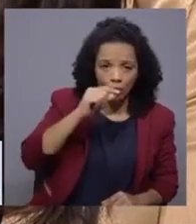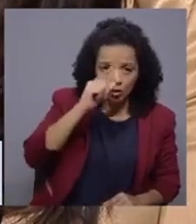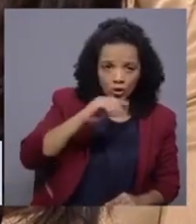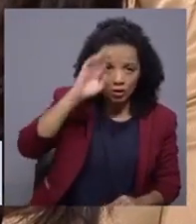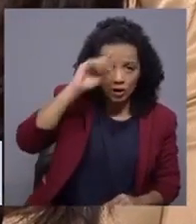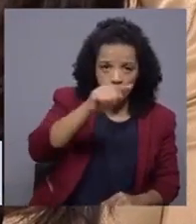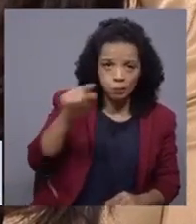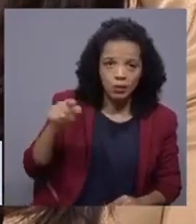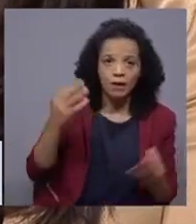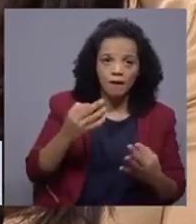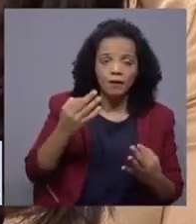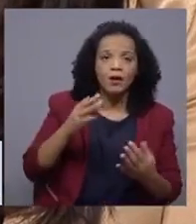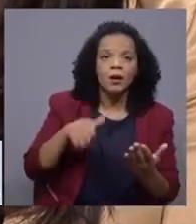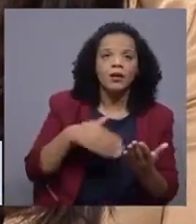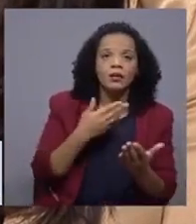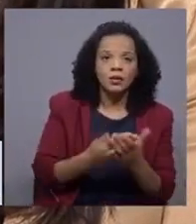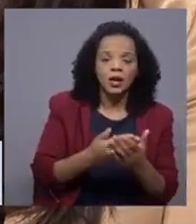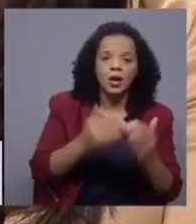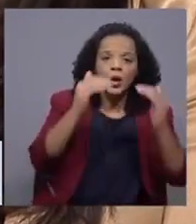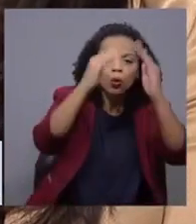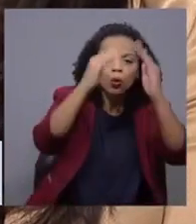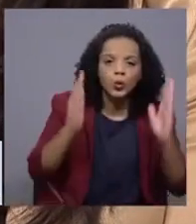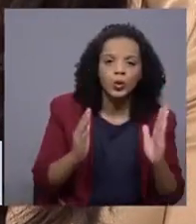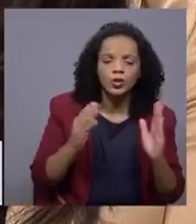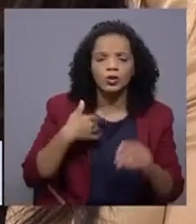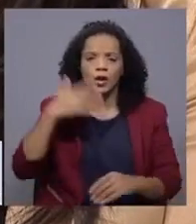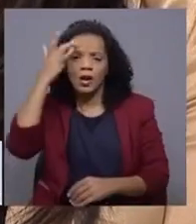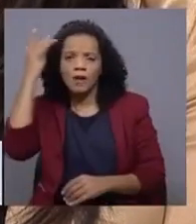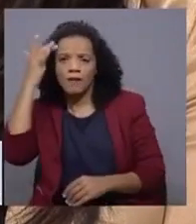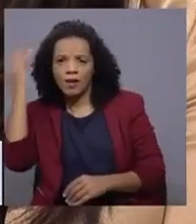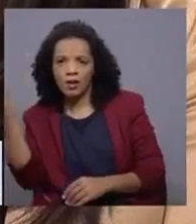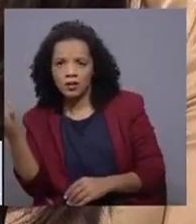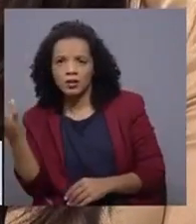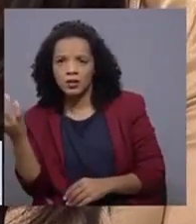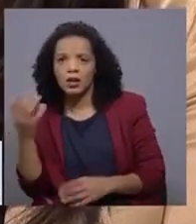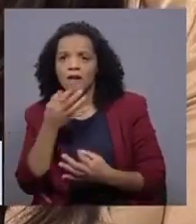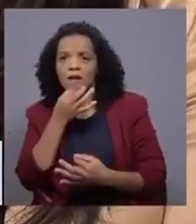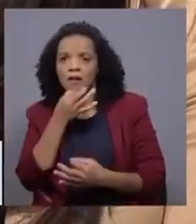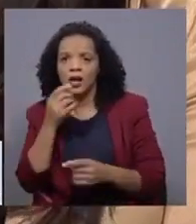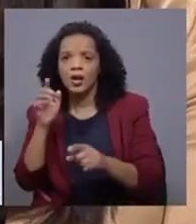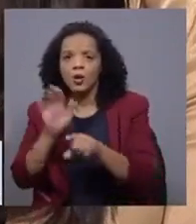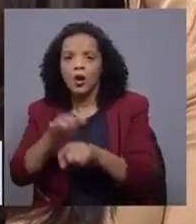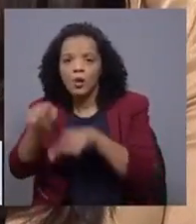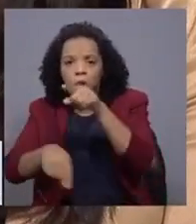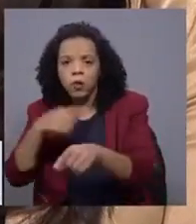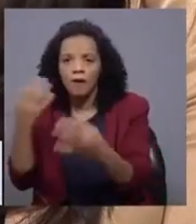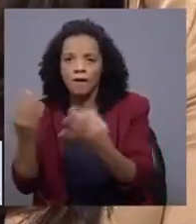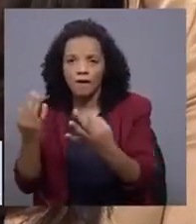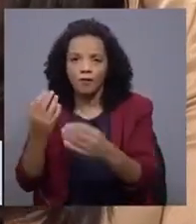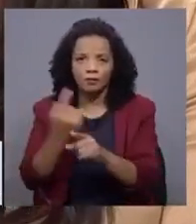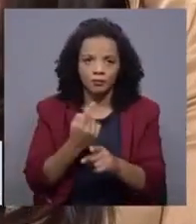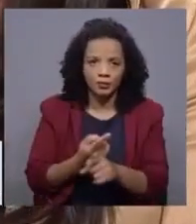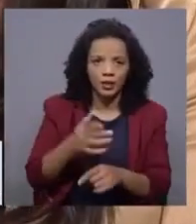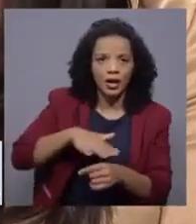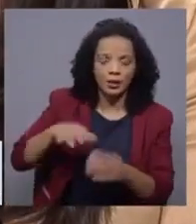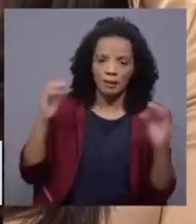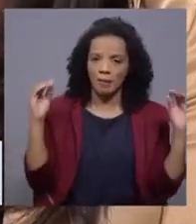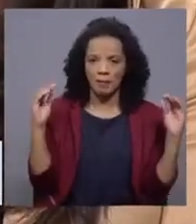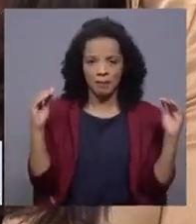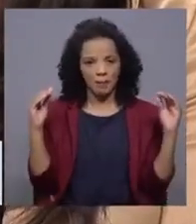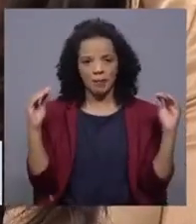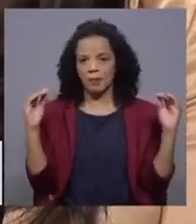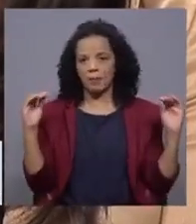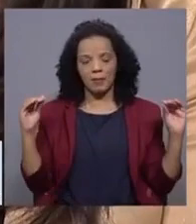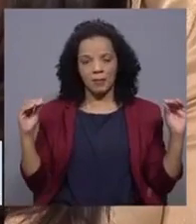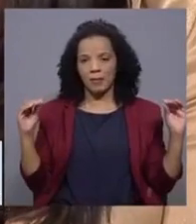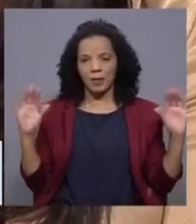falar sobre ela e estamos no final, Francisco. Ele chamou túneis, mas eu admiro que são exatamente iguais, já chamou estufas. Francisco, está a levantar uma nova questão e